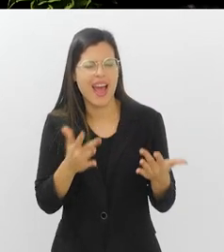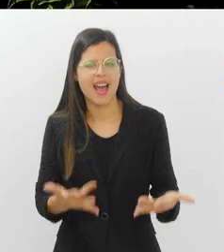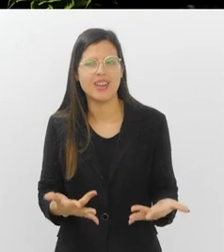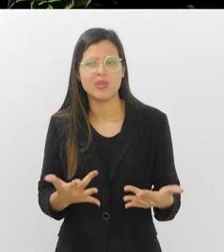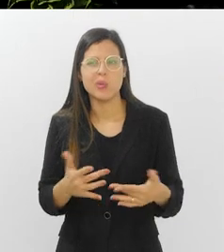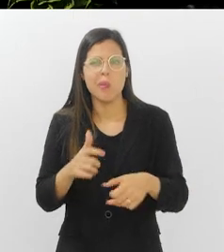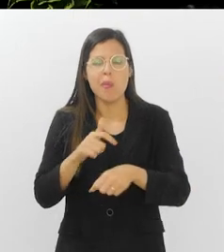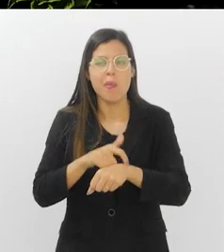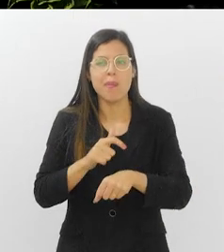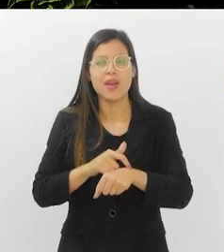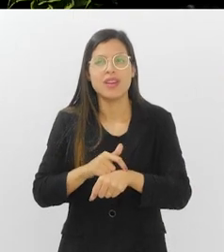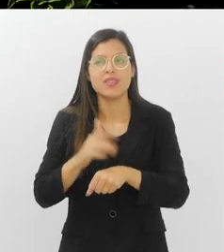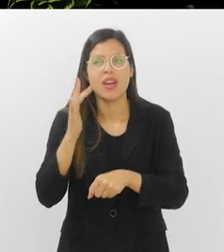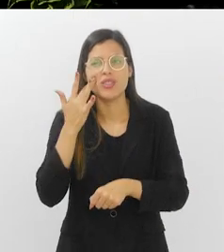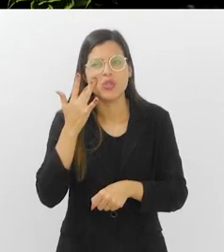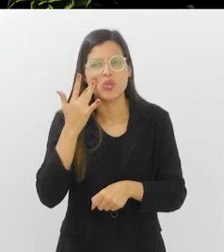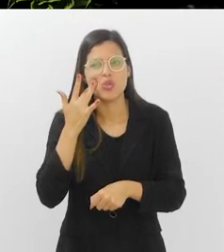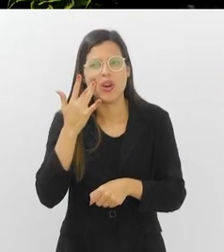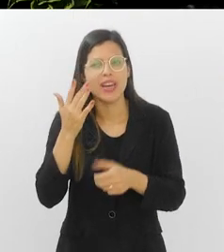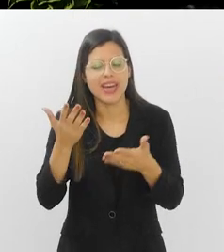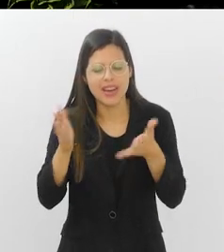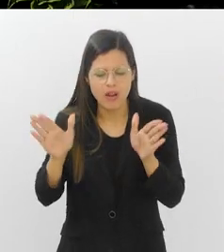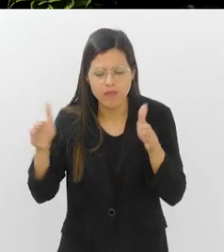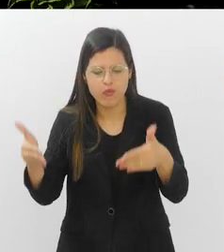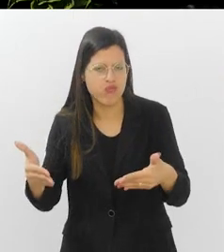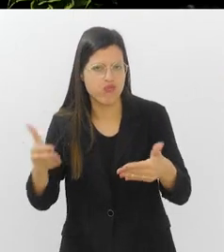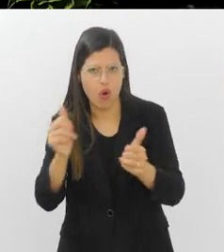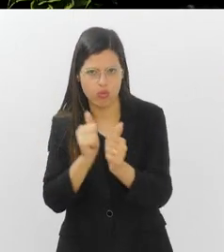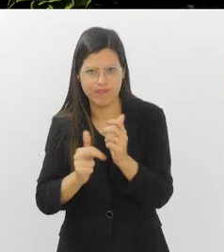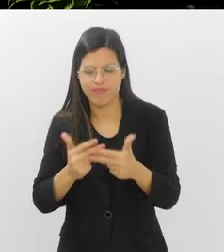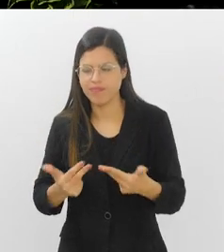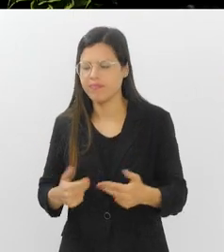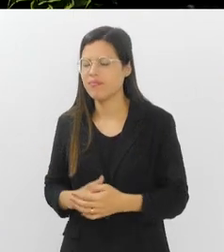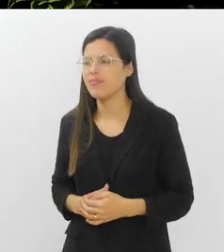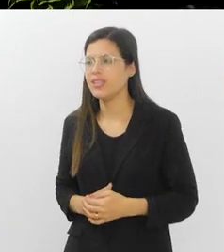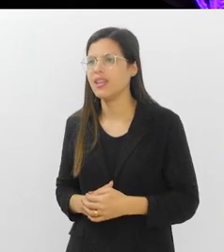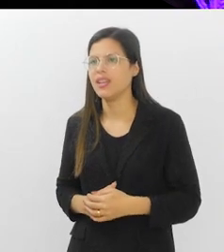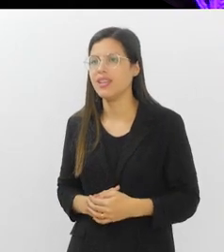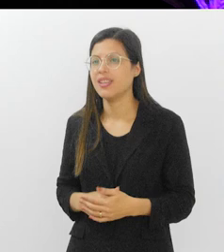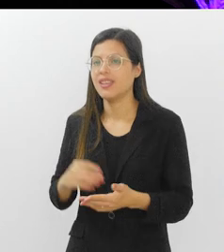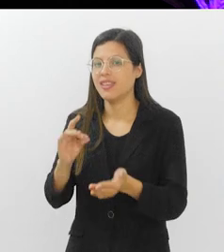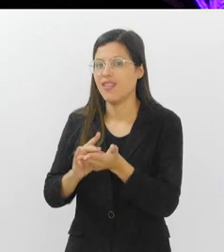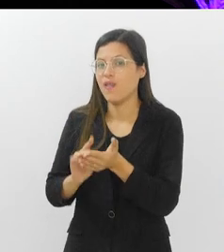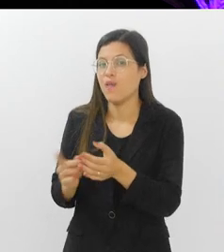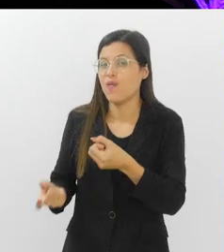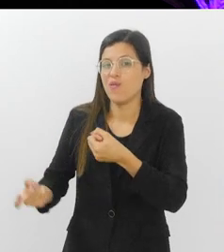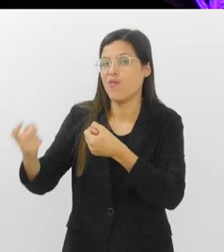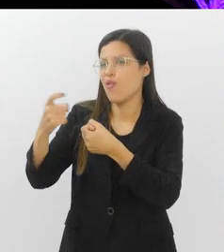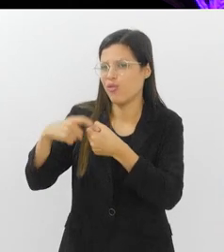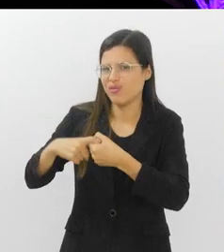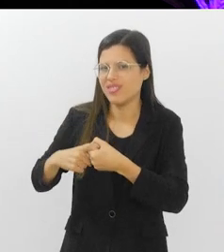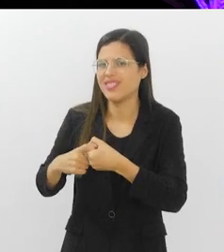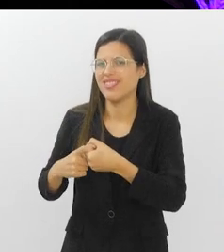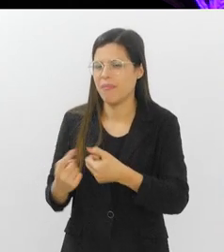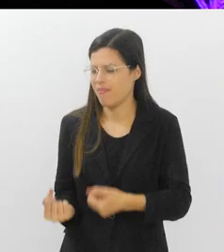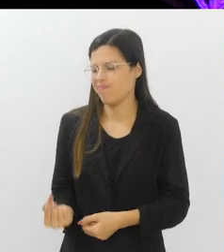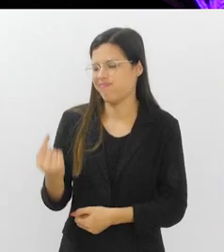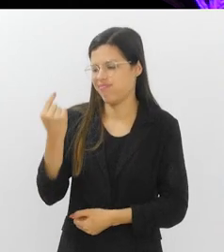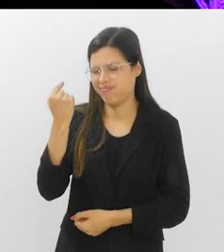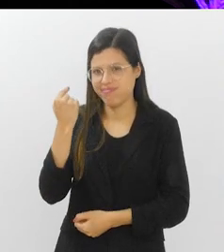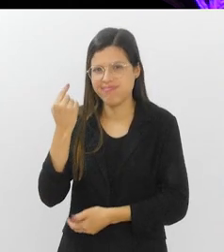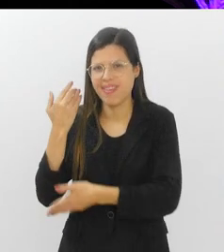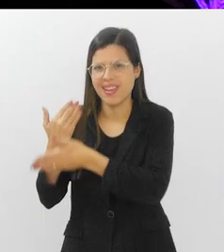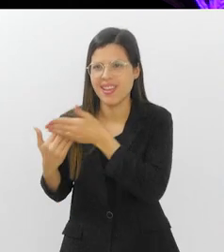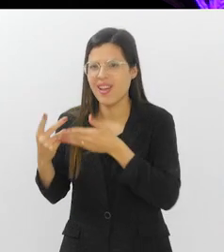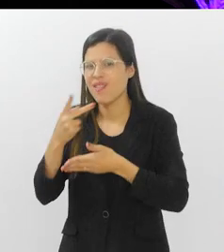você achou que queria também se dedicar a isso é na verdade eu aí voltamos a lá para lá para trás